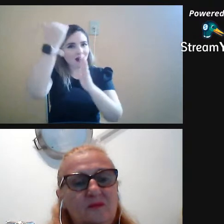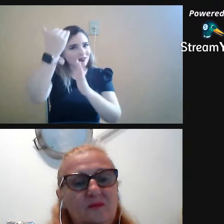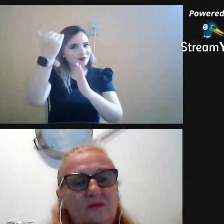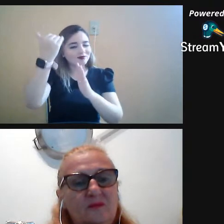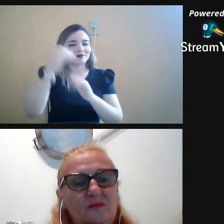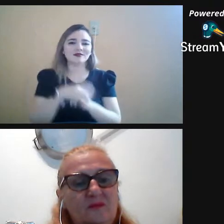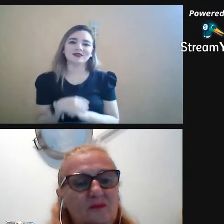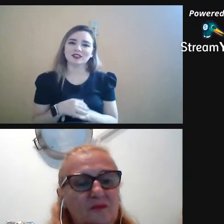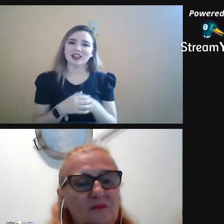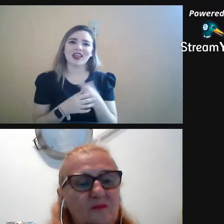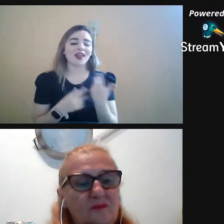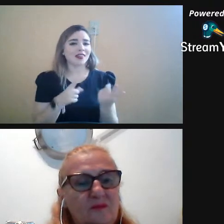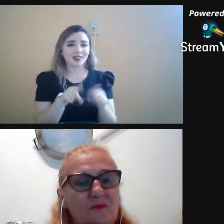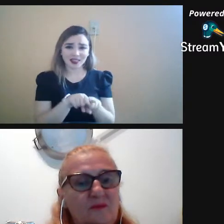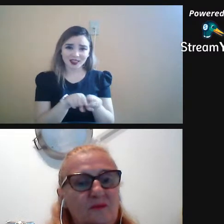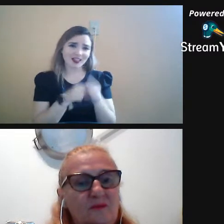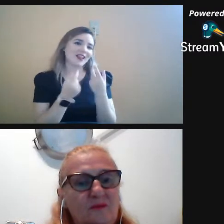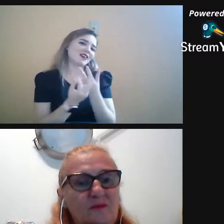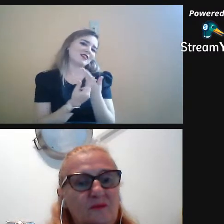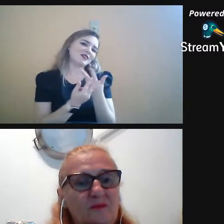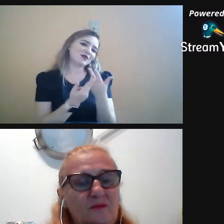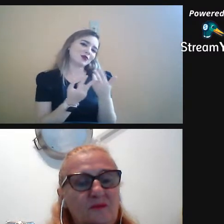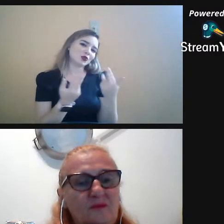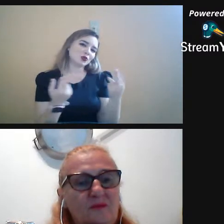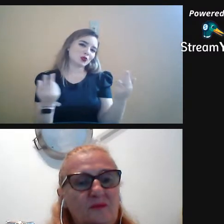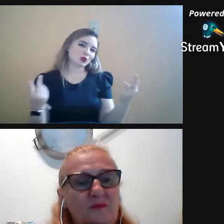e a diversidade da vegetação,